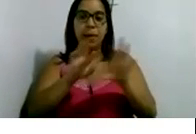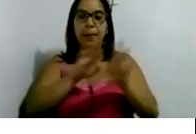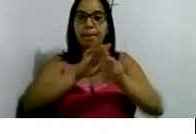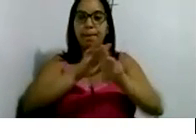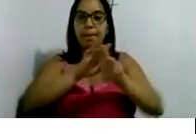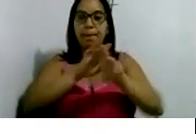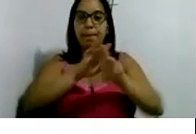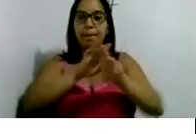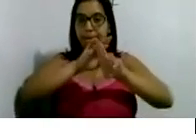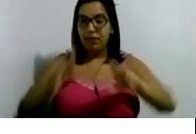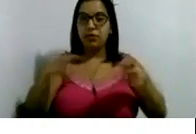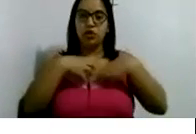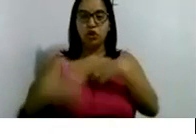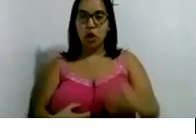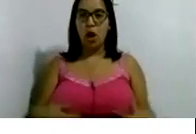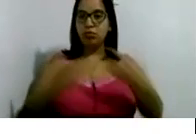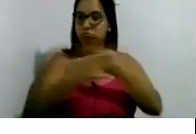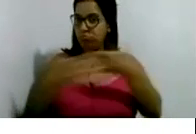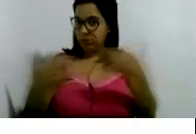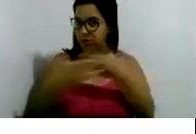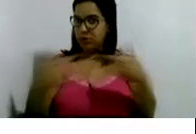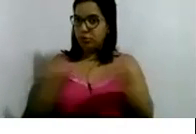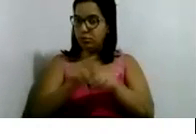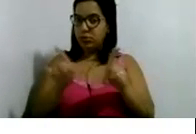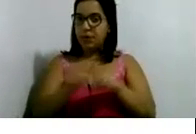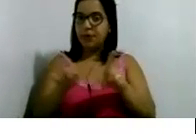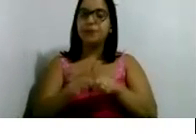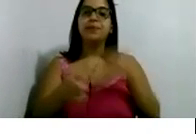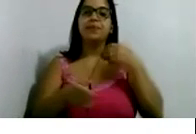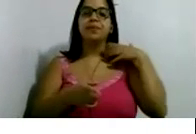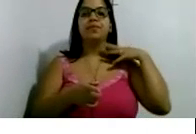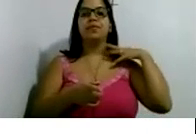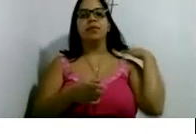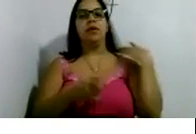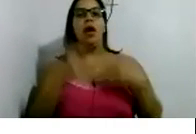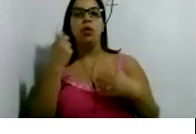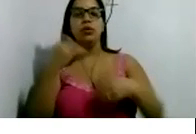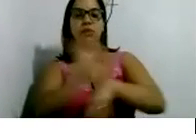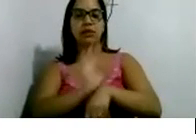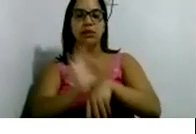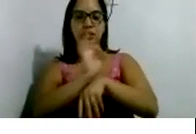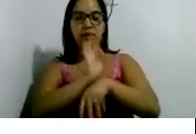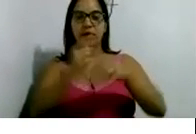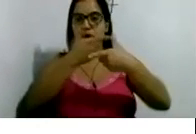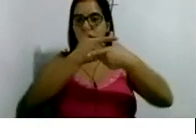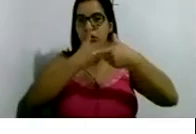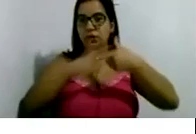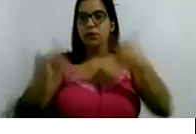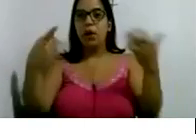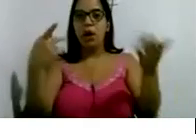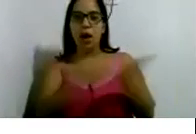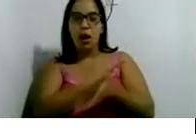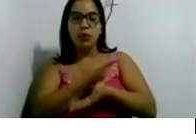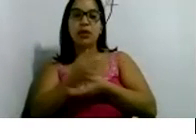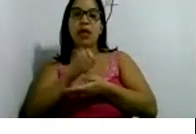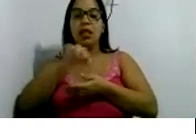para formar órgãos e tecidos. Então, a gente começa com uma única célula e ela vai se dividindo, e